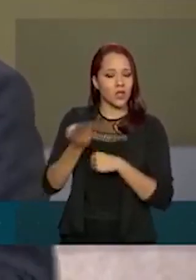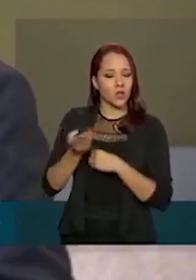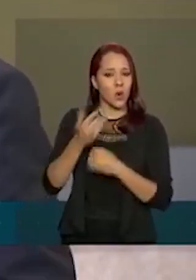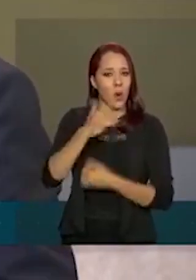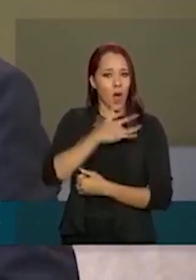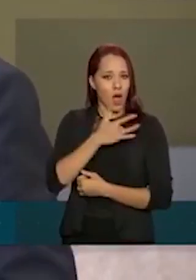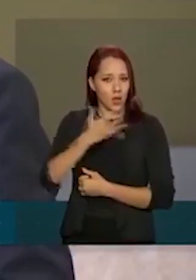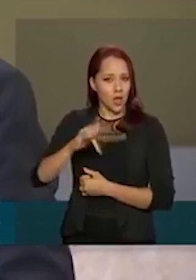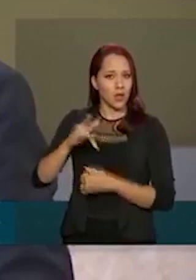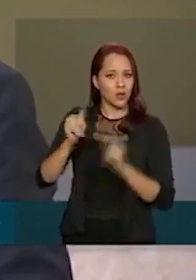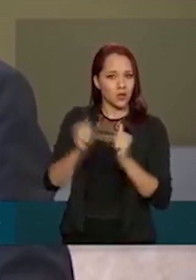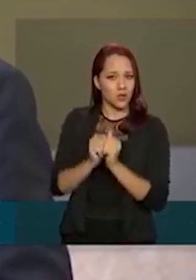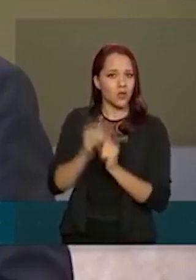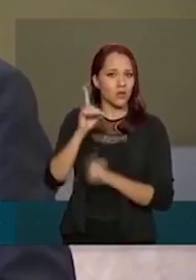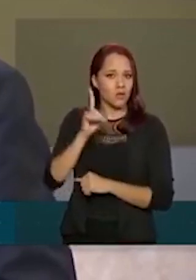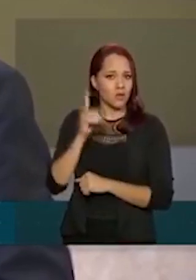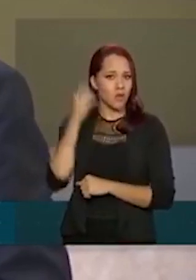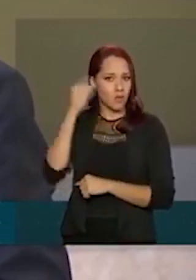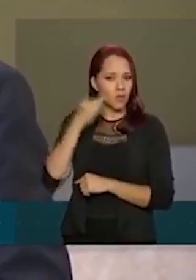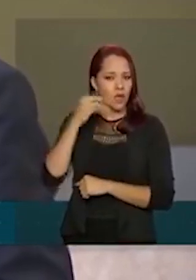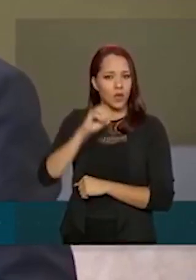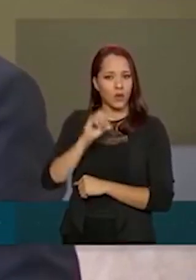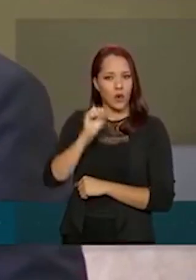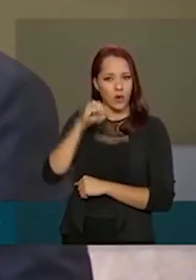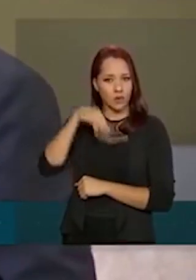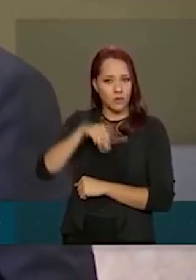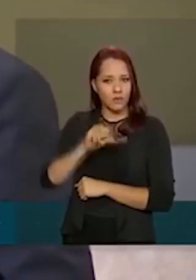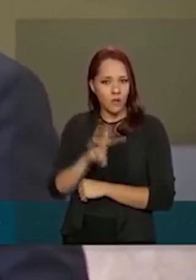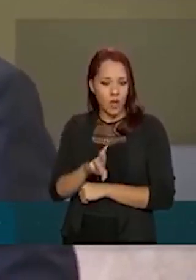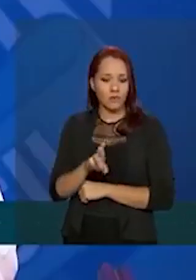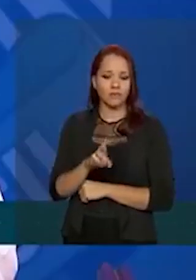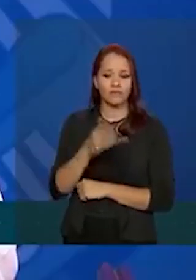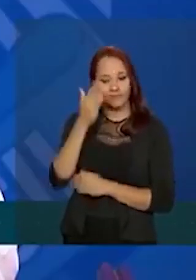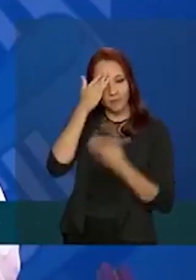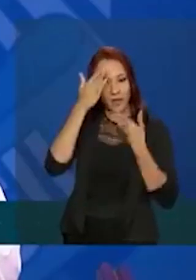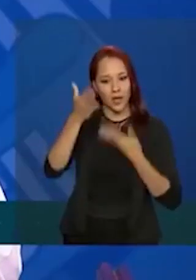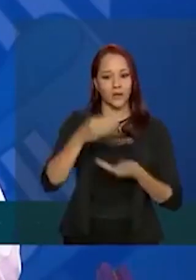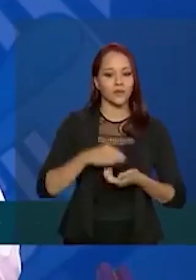Lorenzoni com o deputado Osmar Terra? Obrigado, secretário.